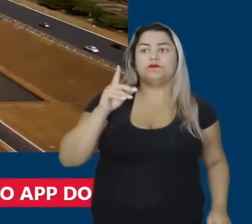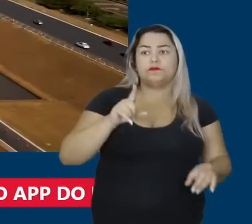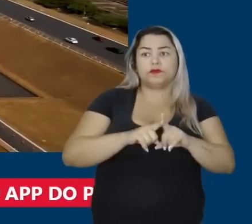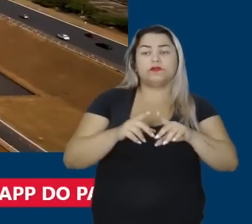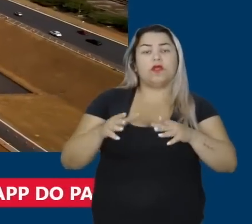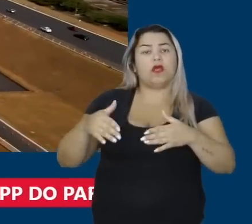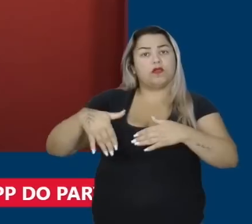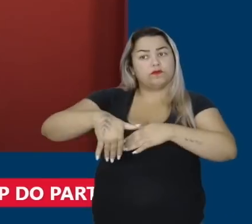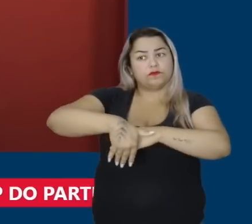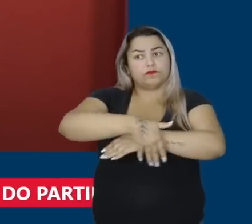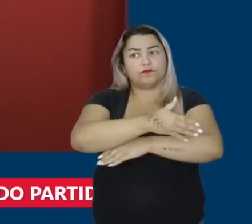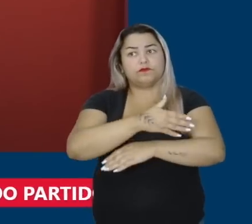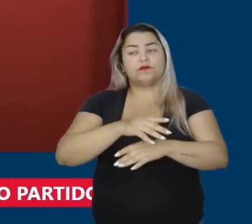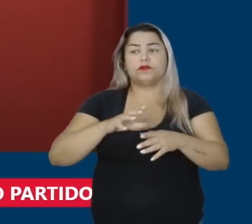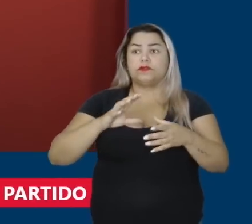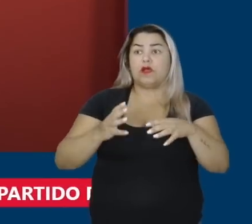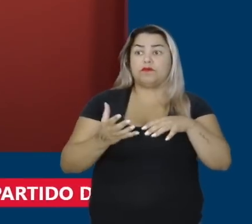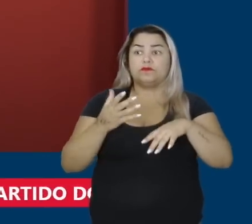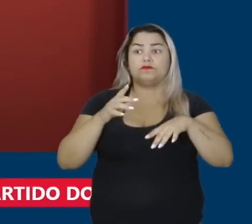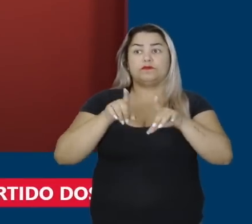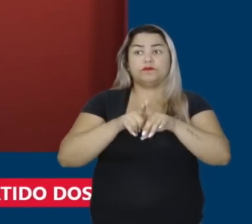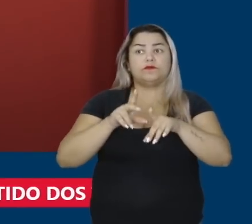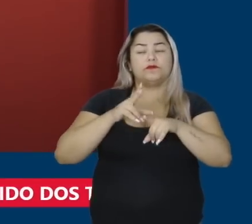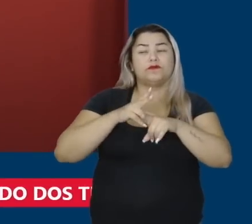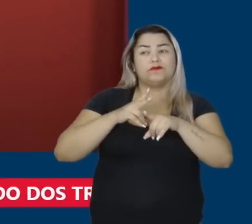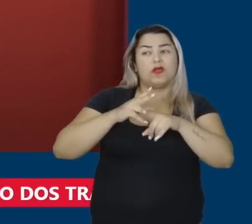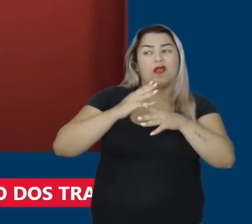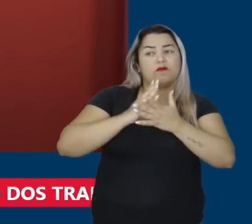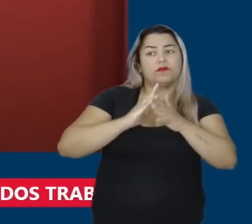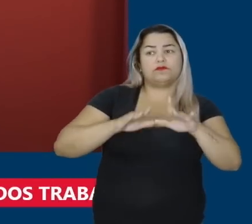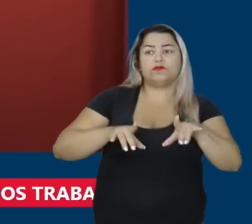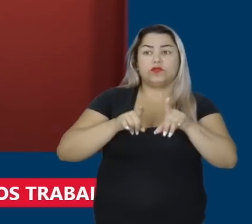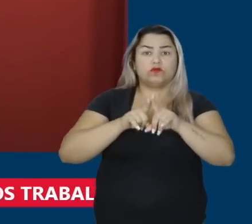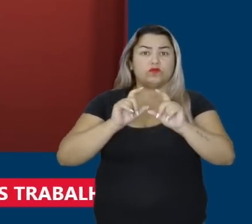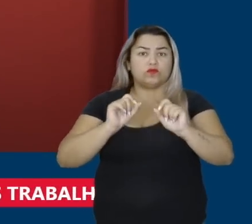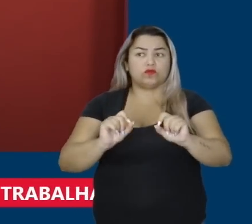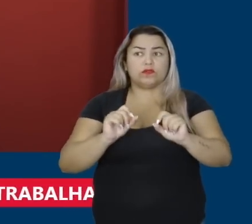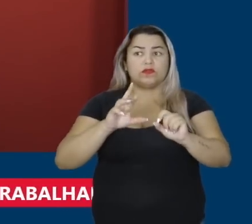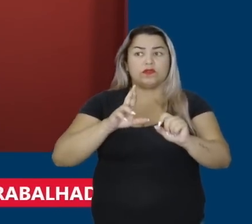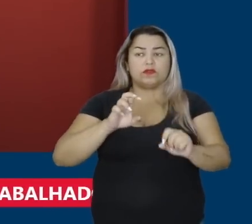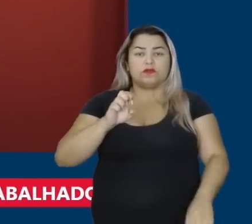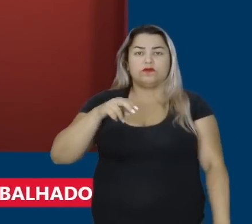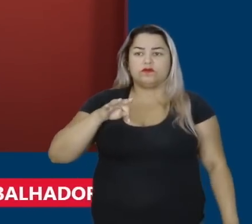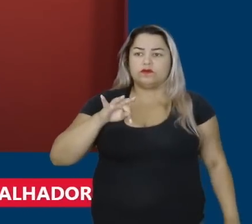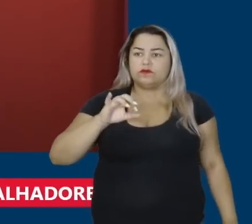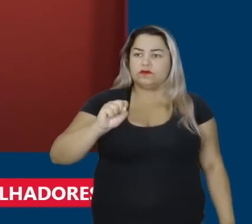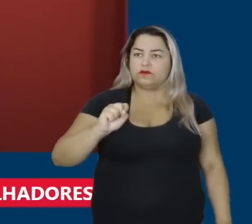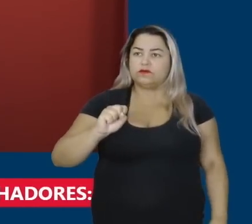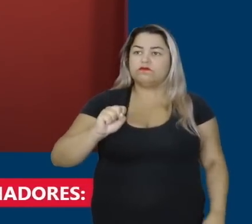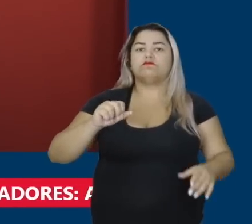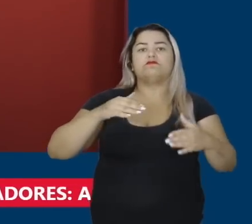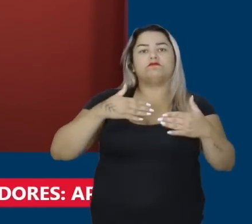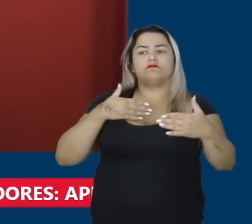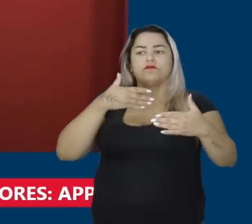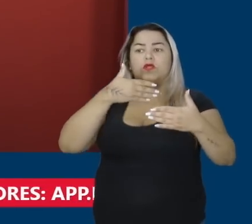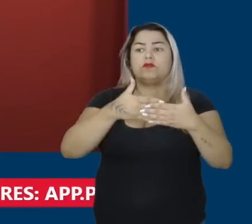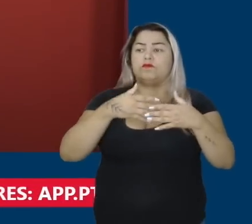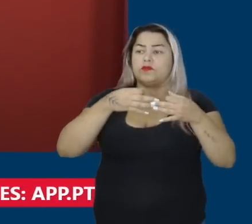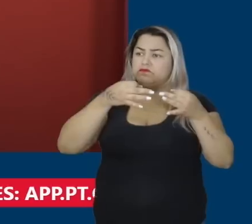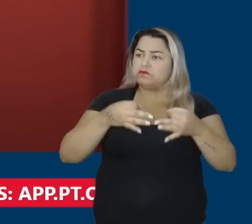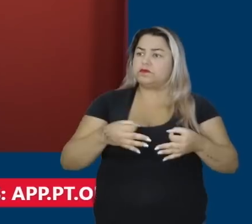parlamento, para derrotar a resistência do capital financeiro especulativo e rentista. Avançar nesse cenário de